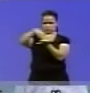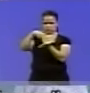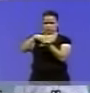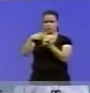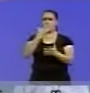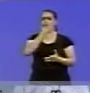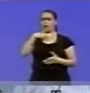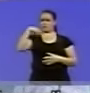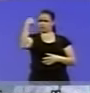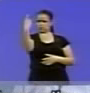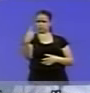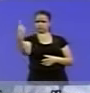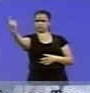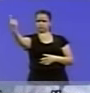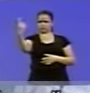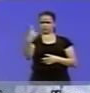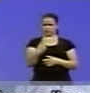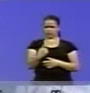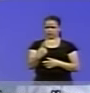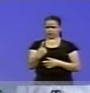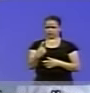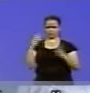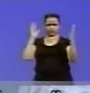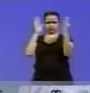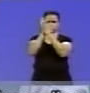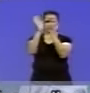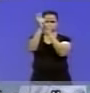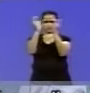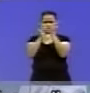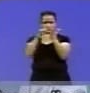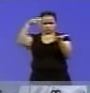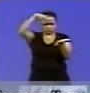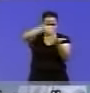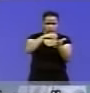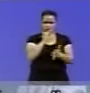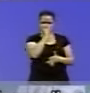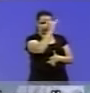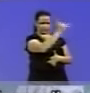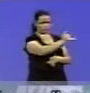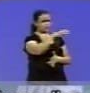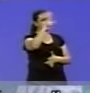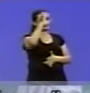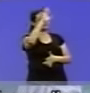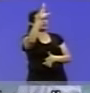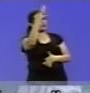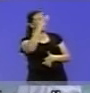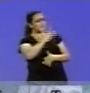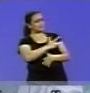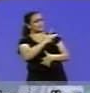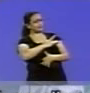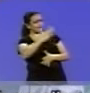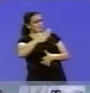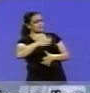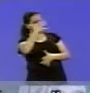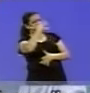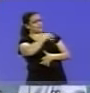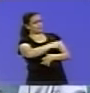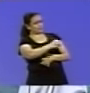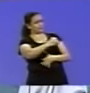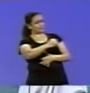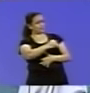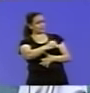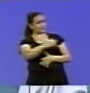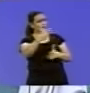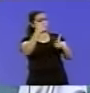de Jesus, ajoelhou-se e disse: Senhor, tem piedade do meu filho, ele